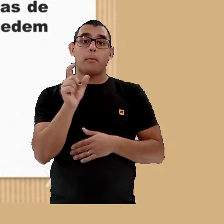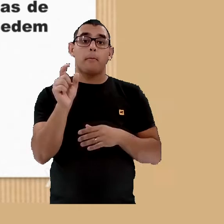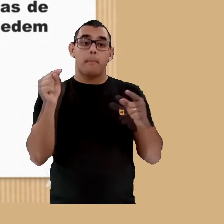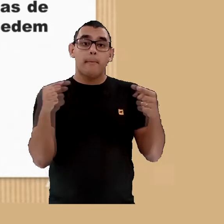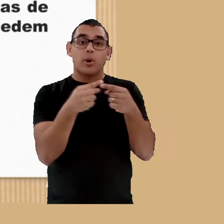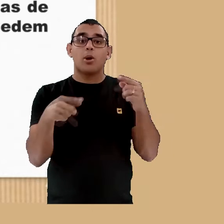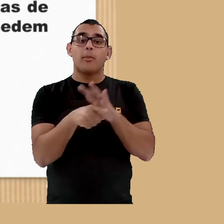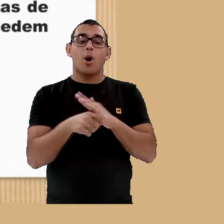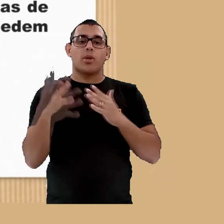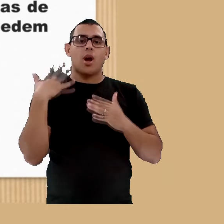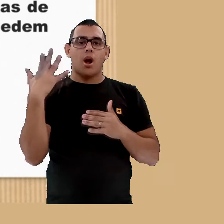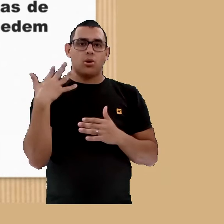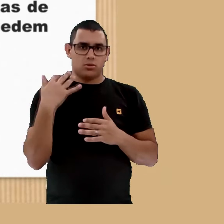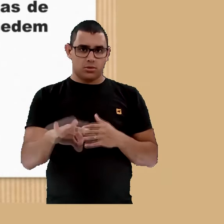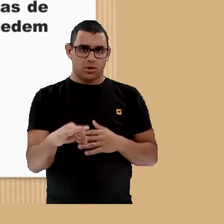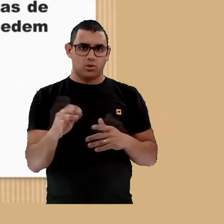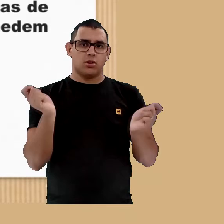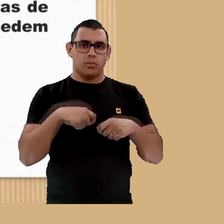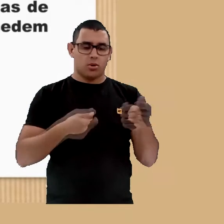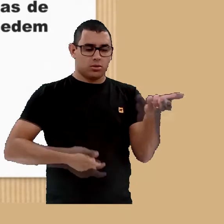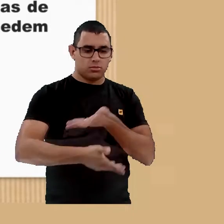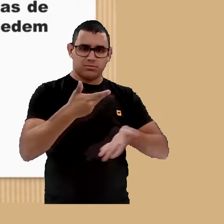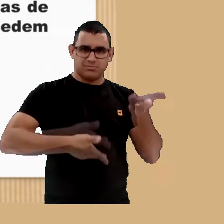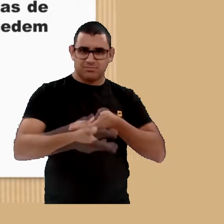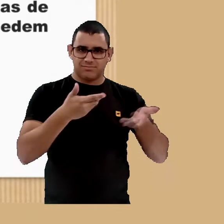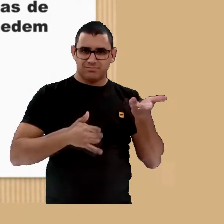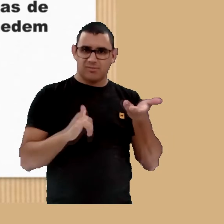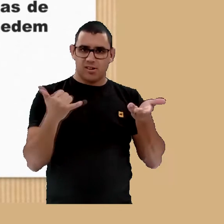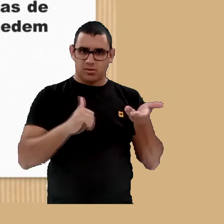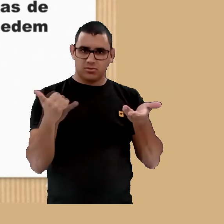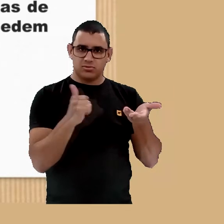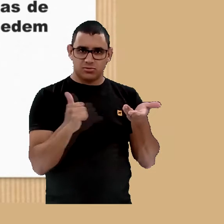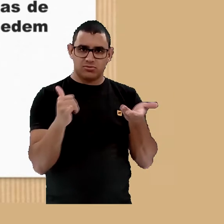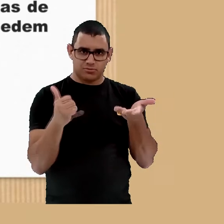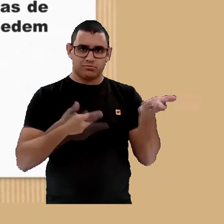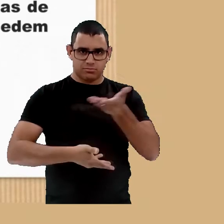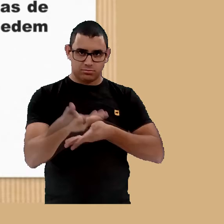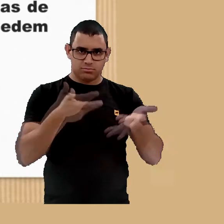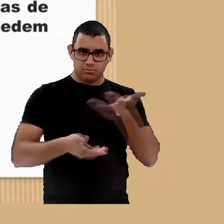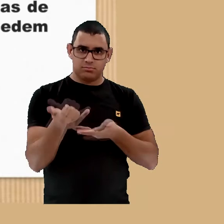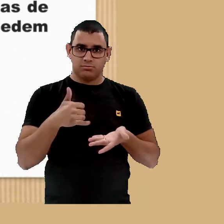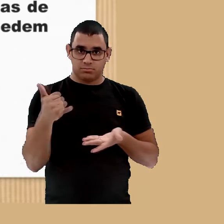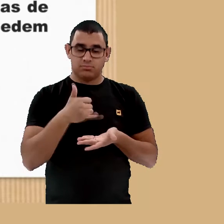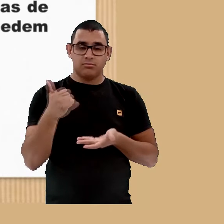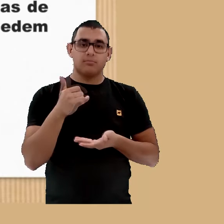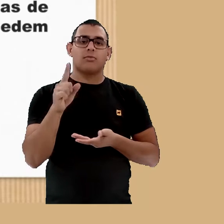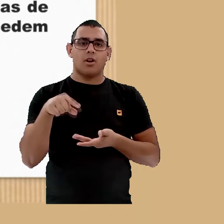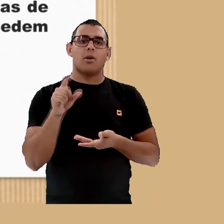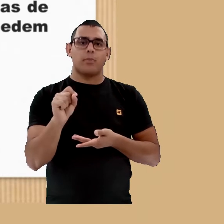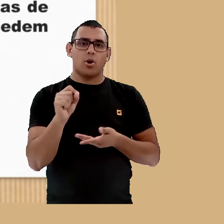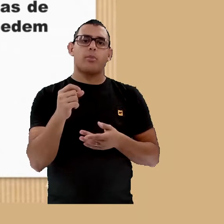estado físico em corpos que recebem ou cedem energia. E quando falamos dessa troca de energia, estamos falando também